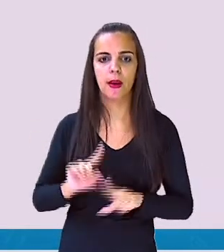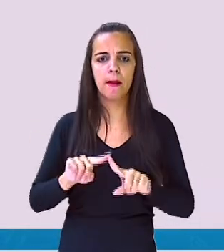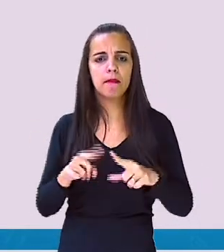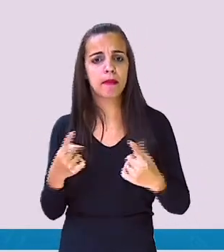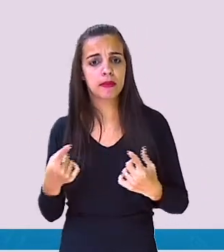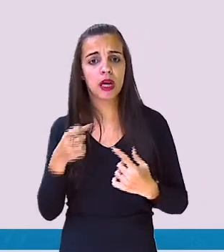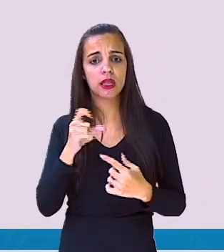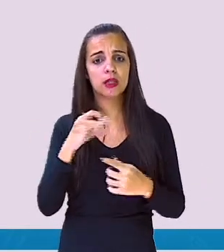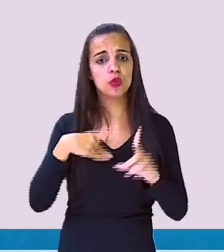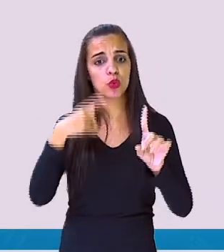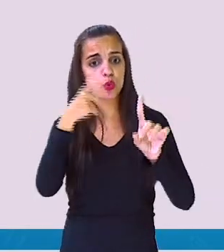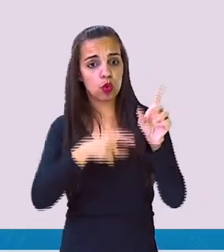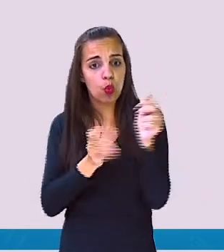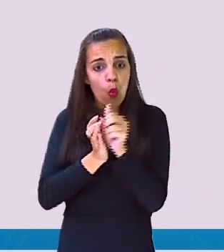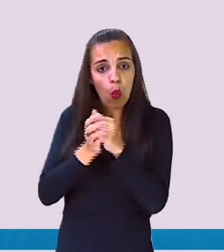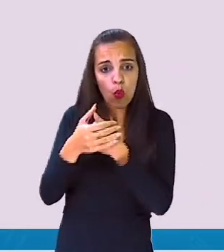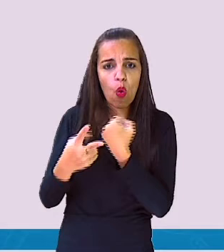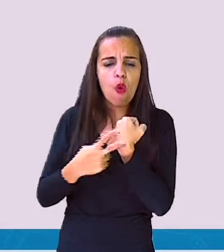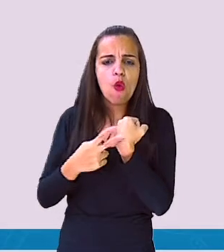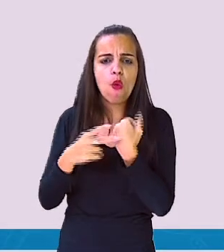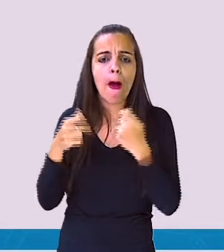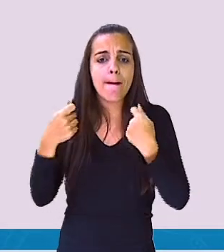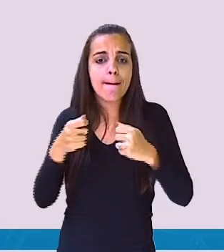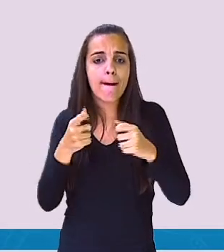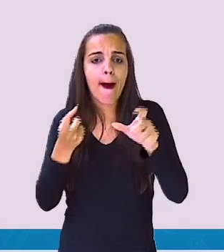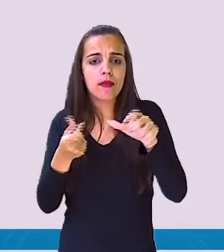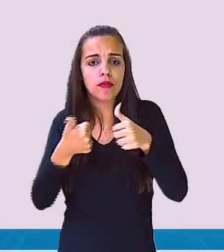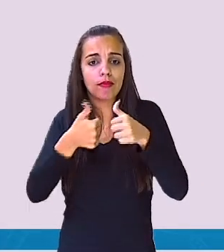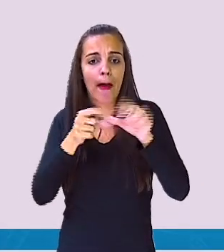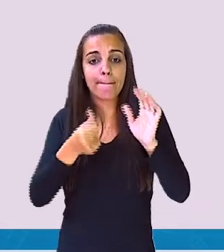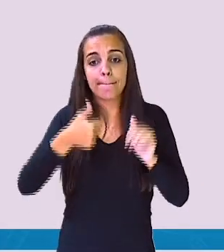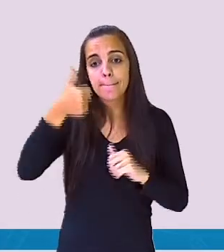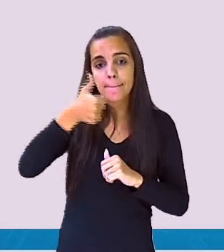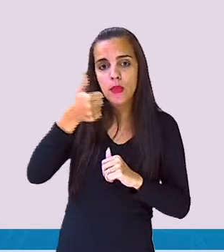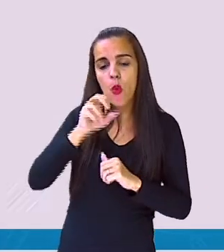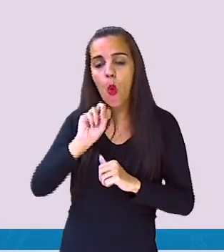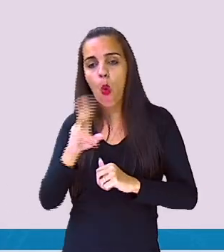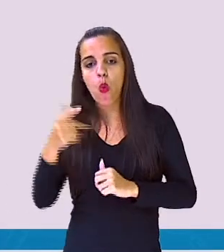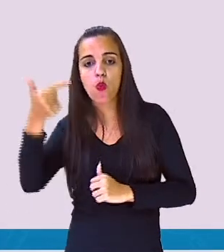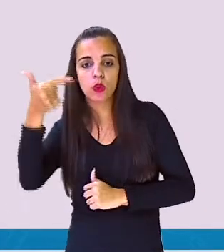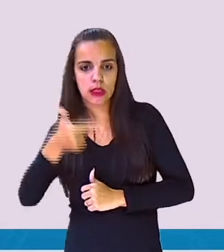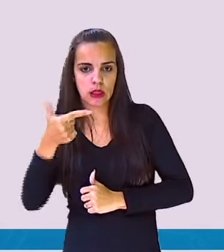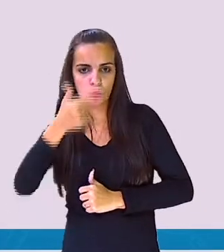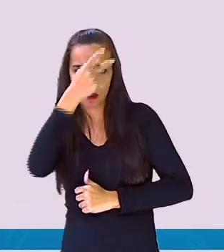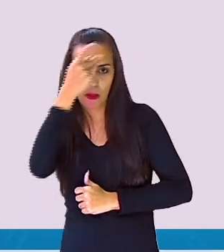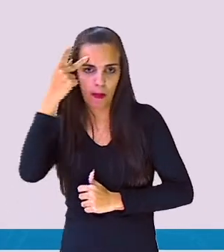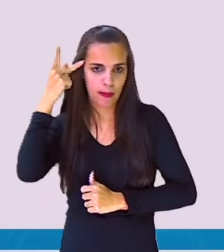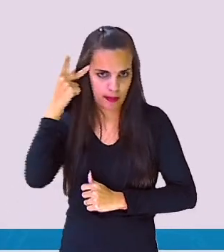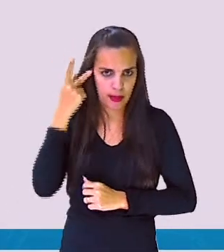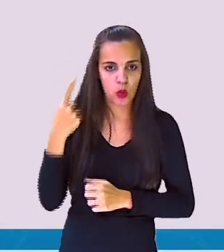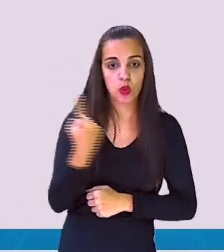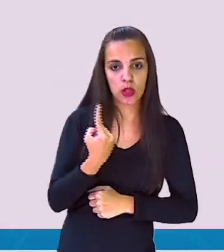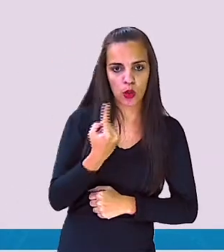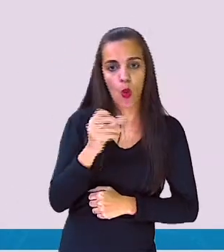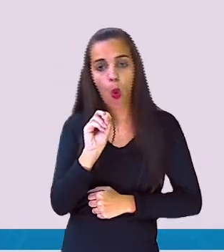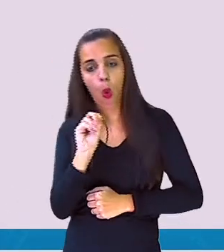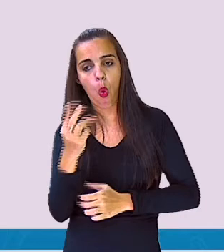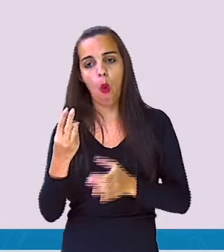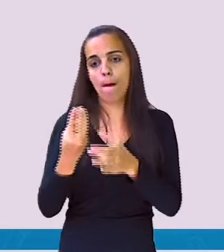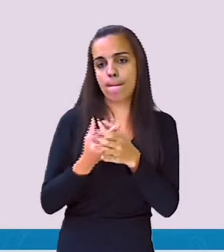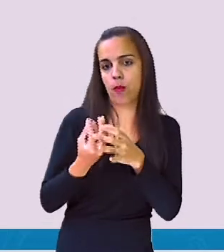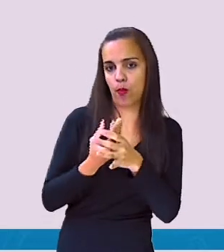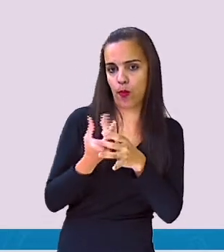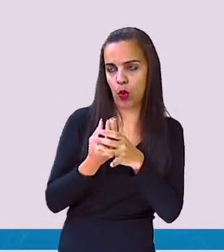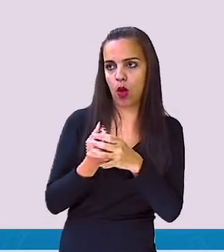sujeito oculto, primeira ou segunda pessoa do plural. Mais um aí, ó. Sujeito, ele pode ser identificado, mas